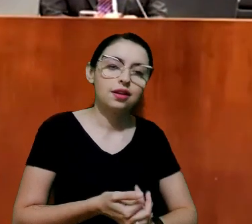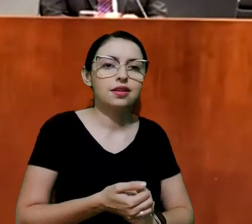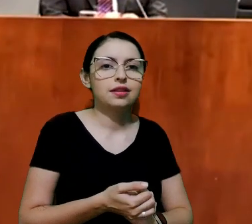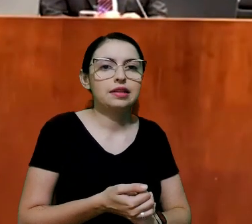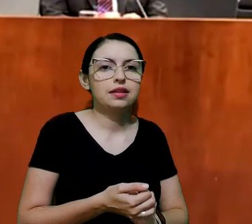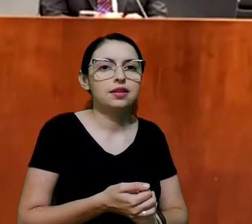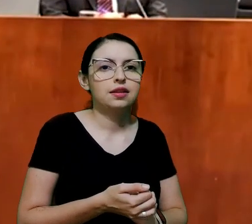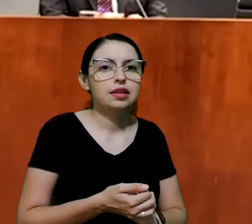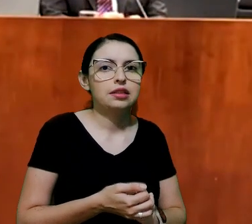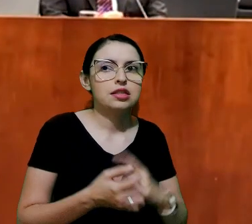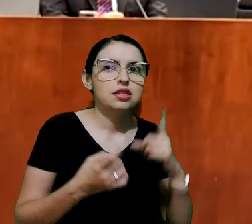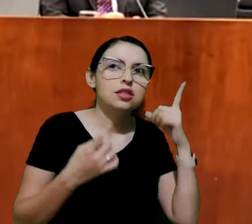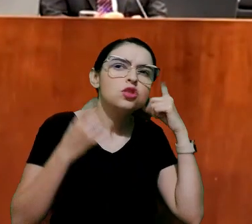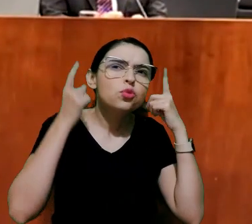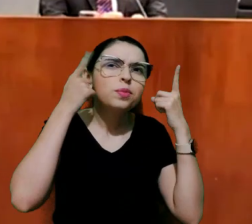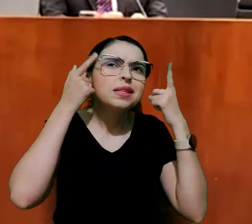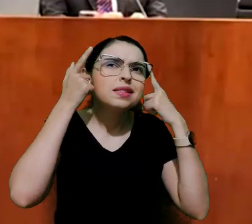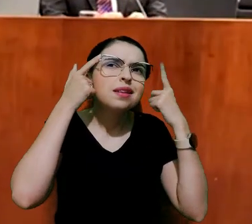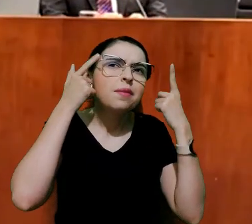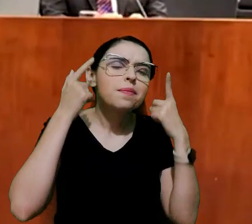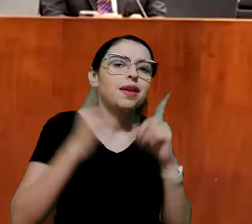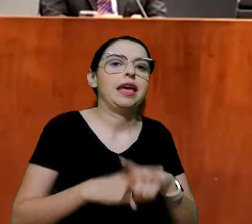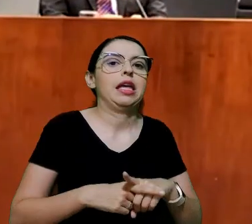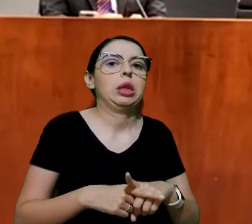fazer algumas reflexões sobre essas